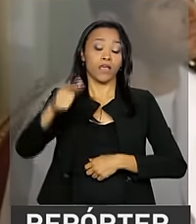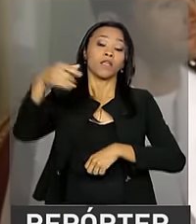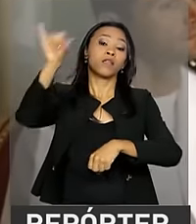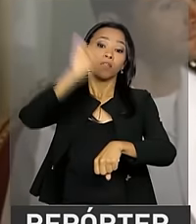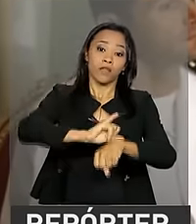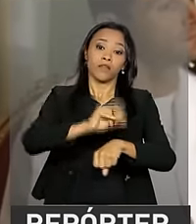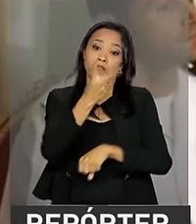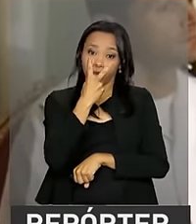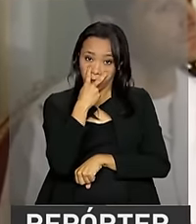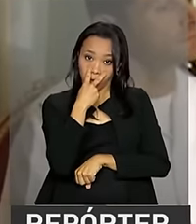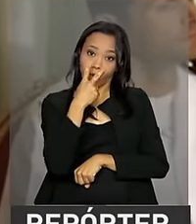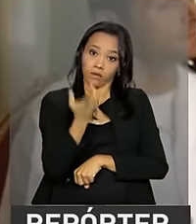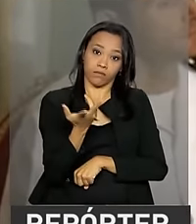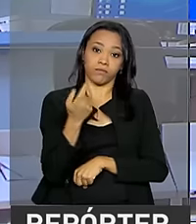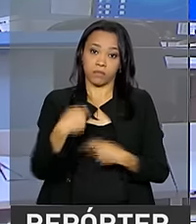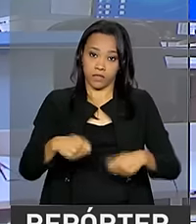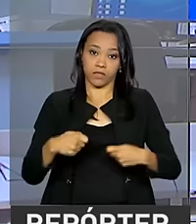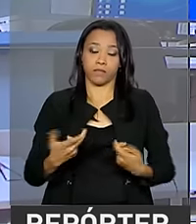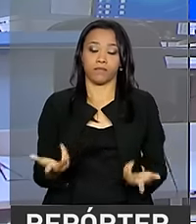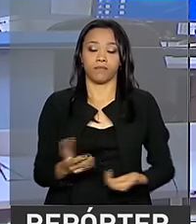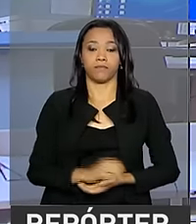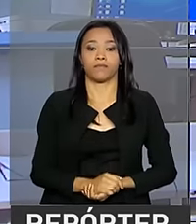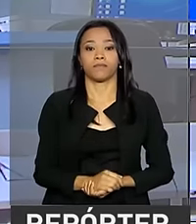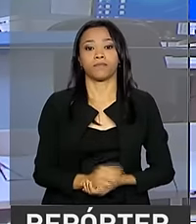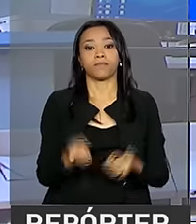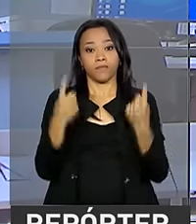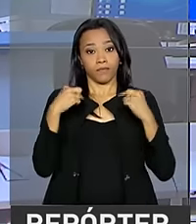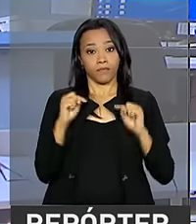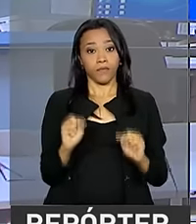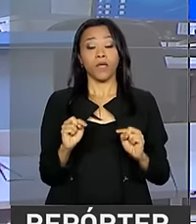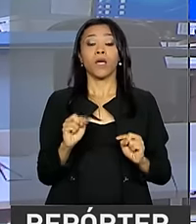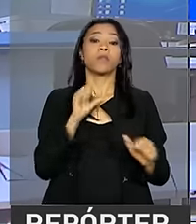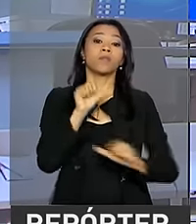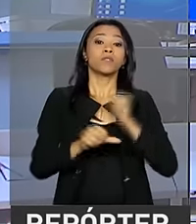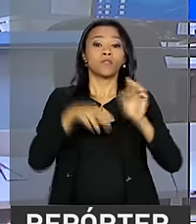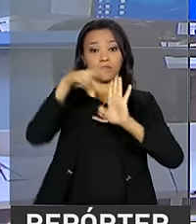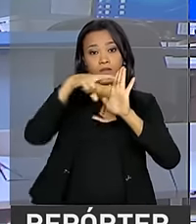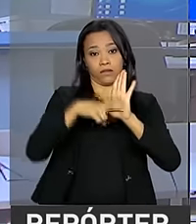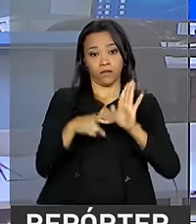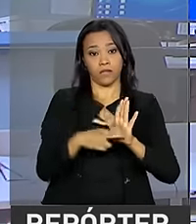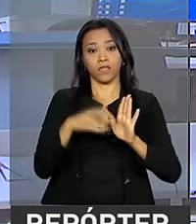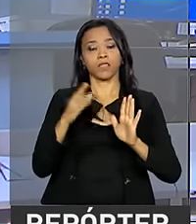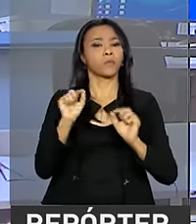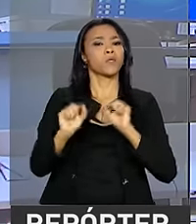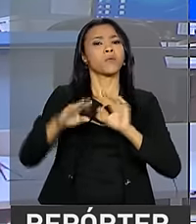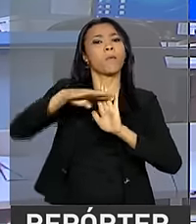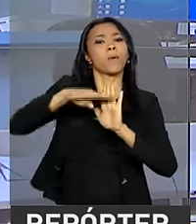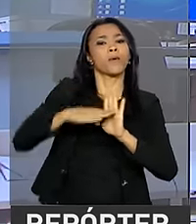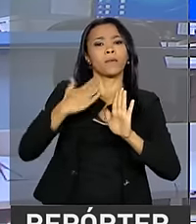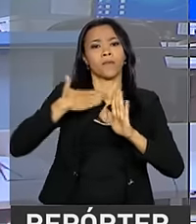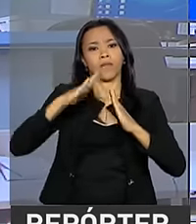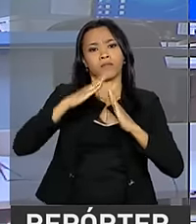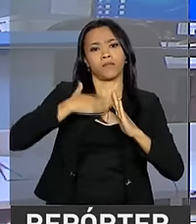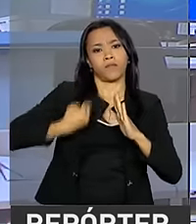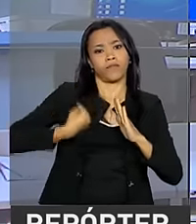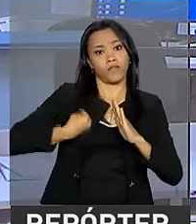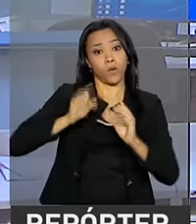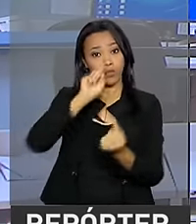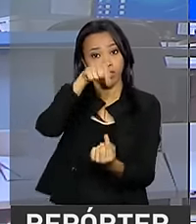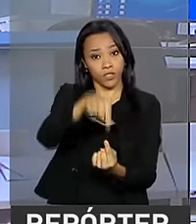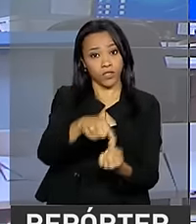e aonde for necessário. E tem mudanças no programa Minha Casa Minha Vida que vão permitir ampliar